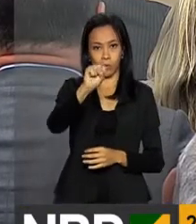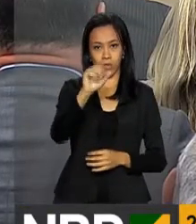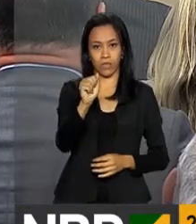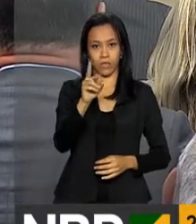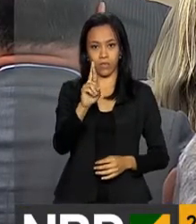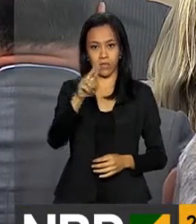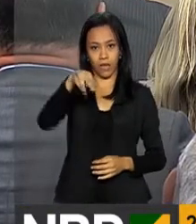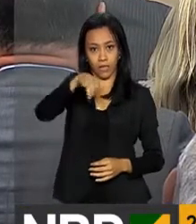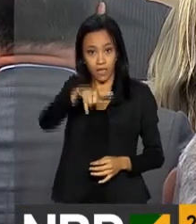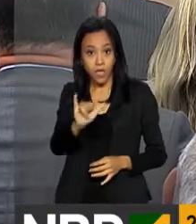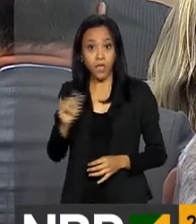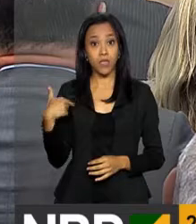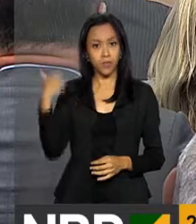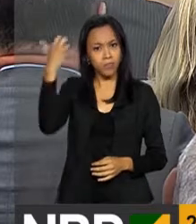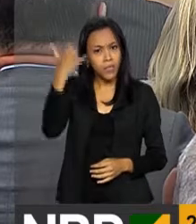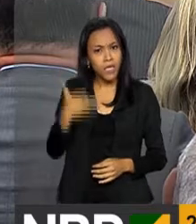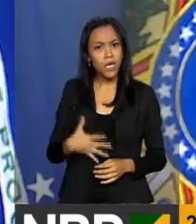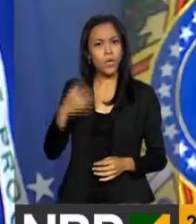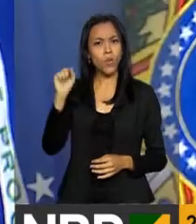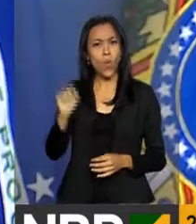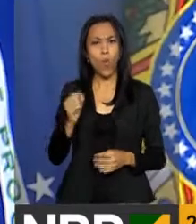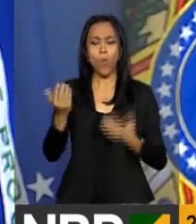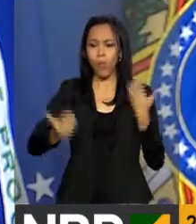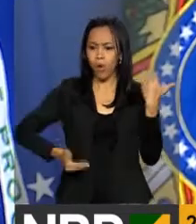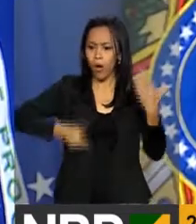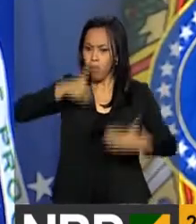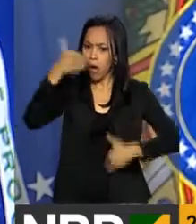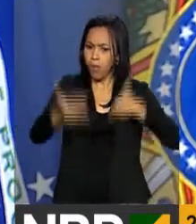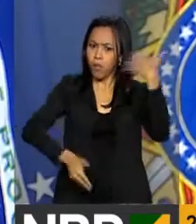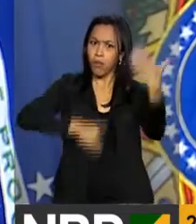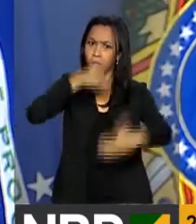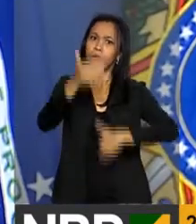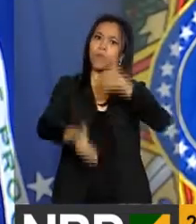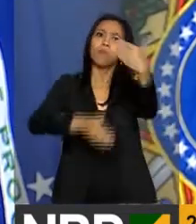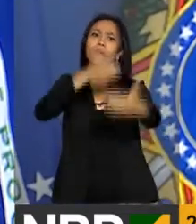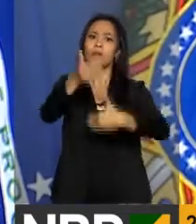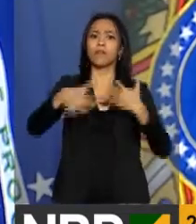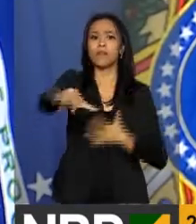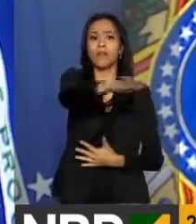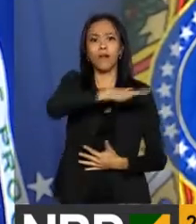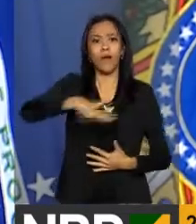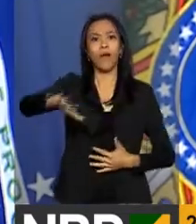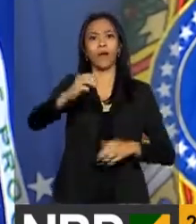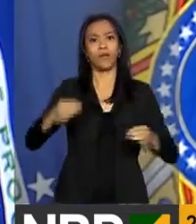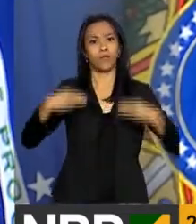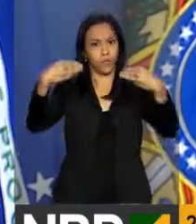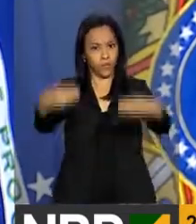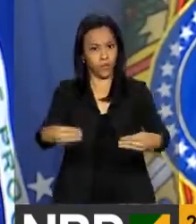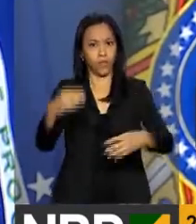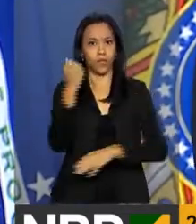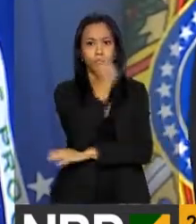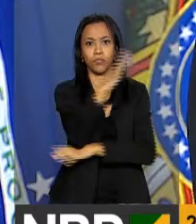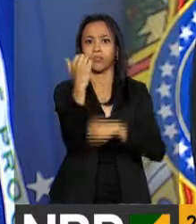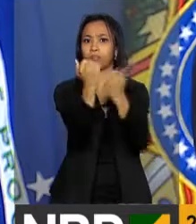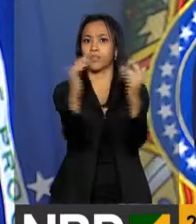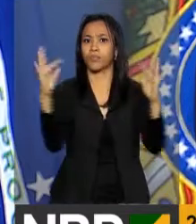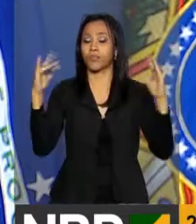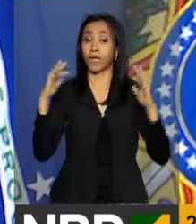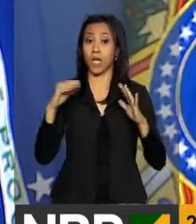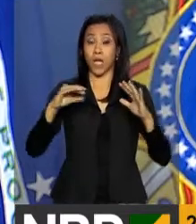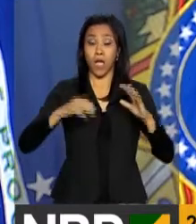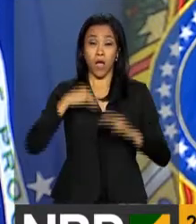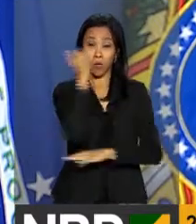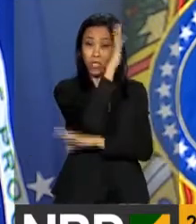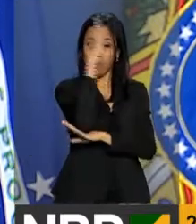mostrando a evolução na área do meio ambiente só neste período é caiu 16 por cento o desmatamento